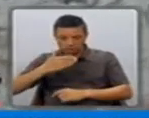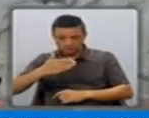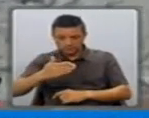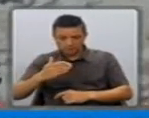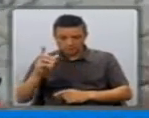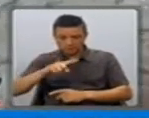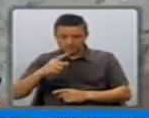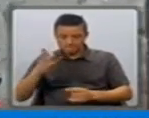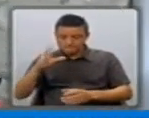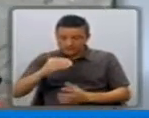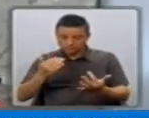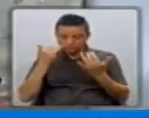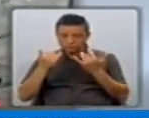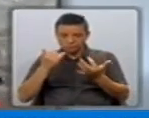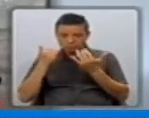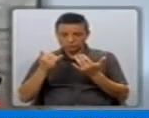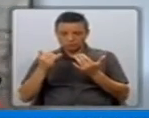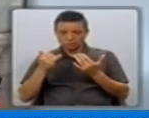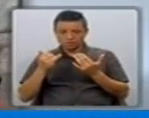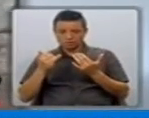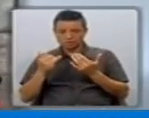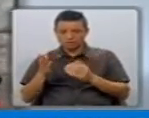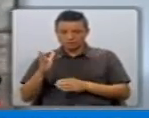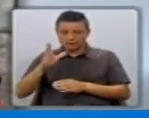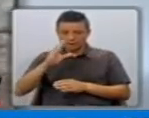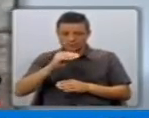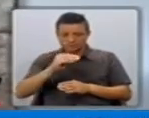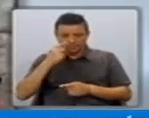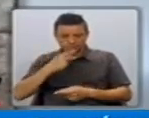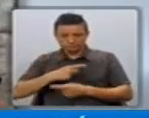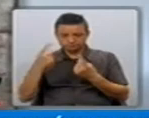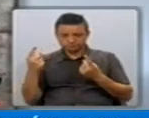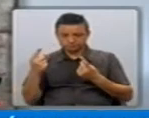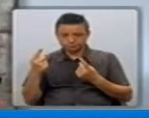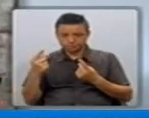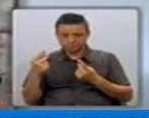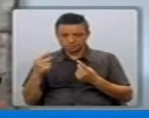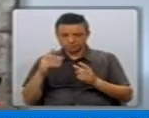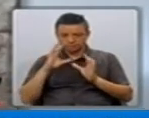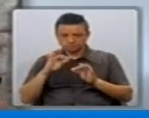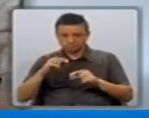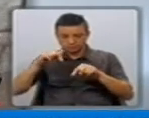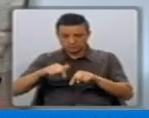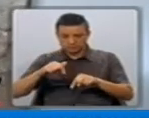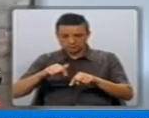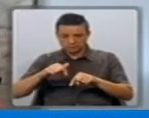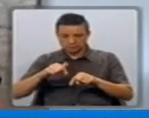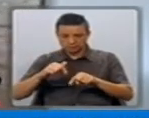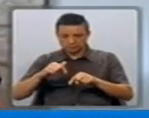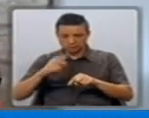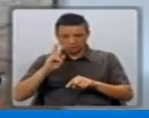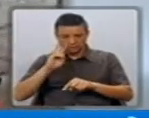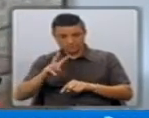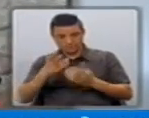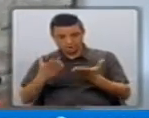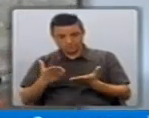dados científicos, conseguimos traçar um bocadinho mais a biografia ou a eventual biografia deste meteorito que nós estamos